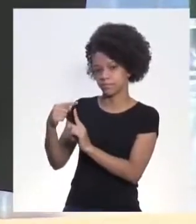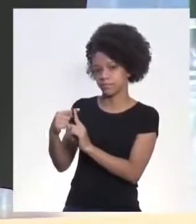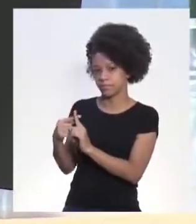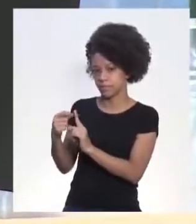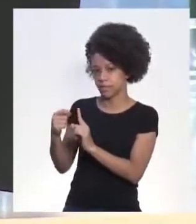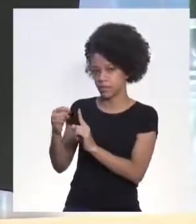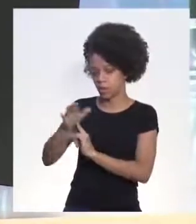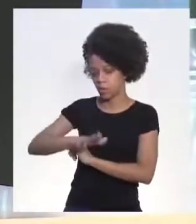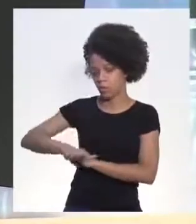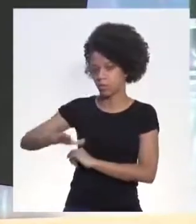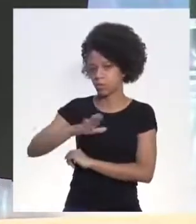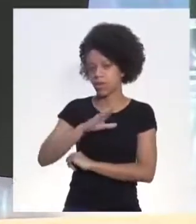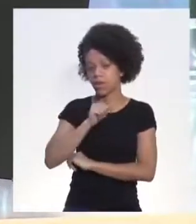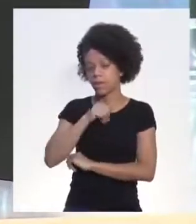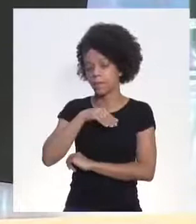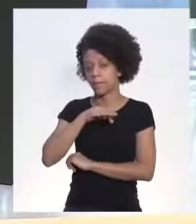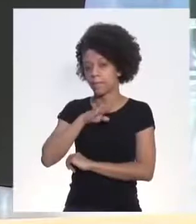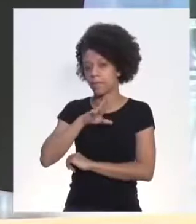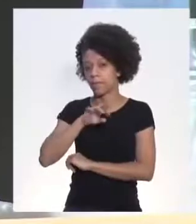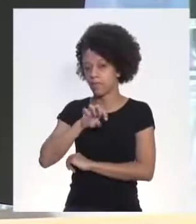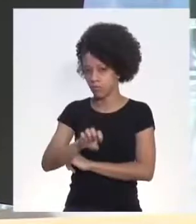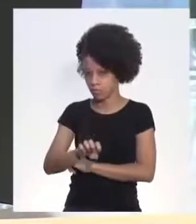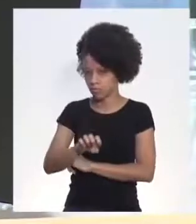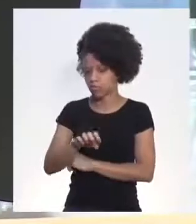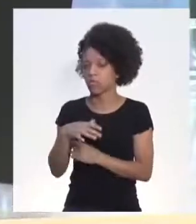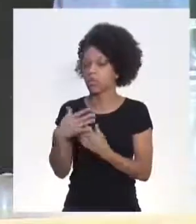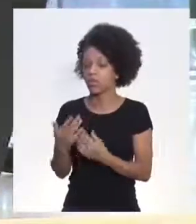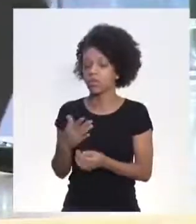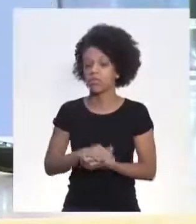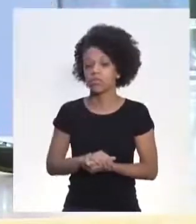ambiente, Osmar. Sim. Seria meu valor ambiente. Então,